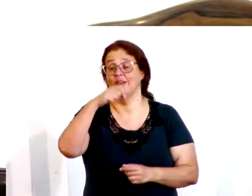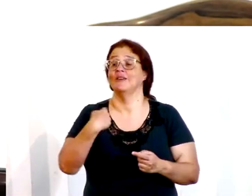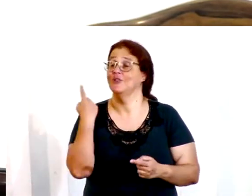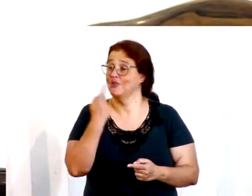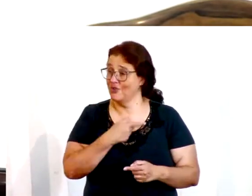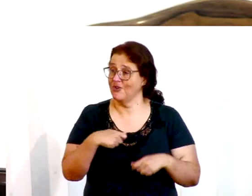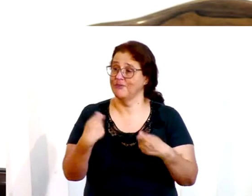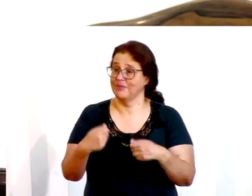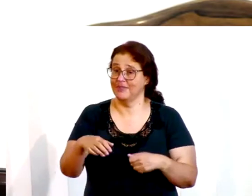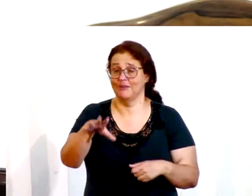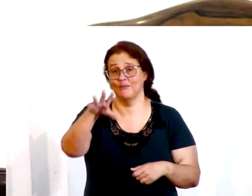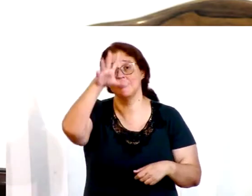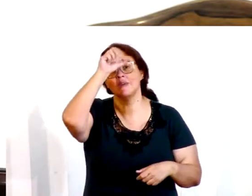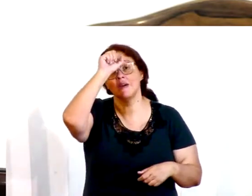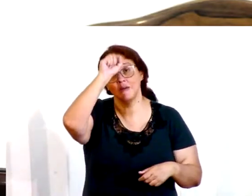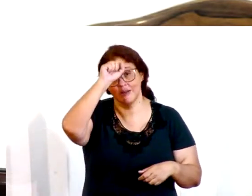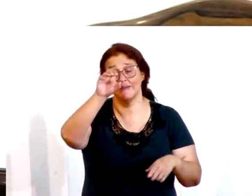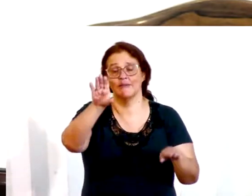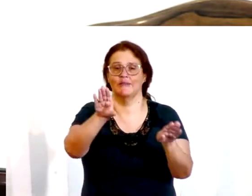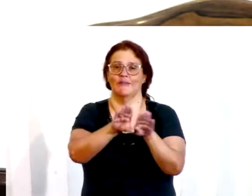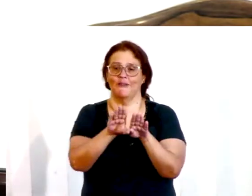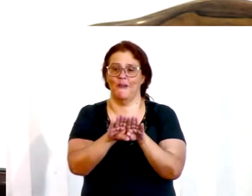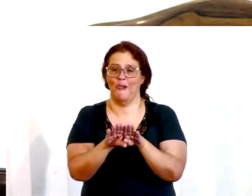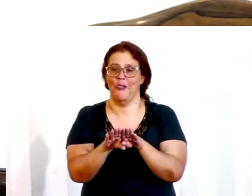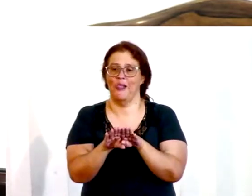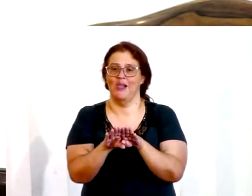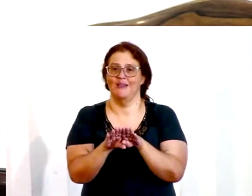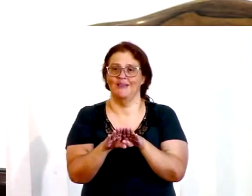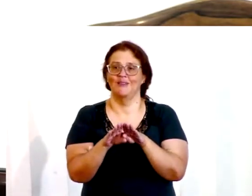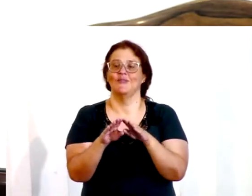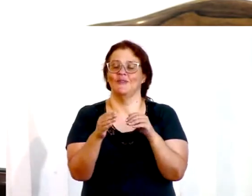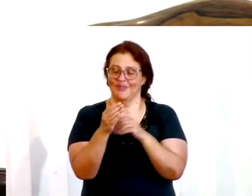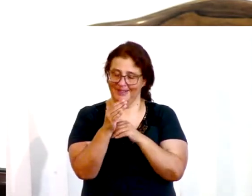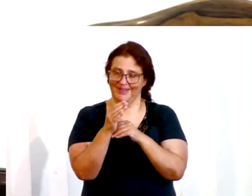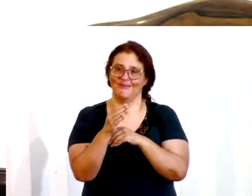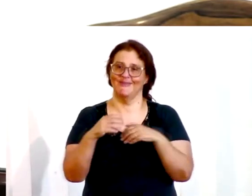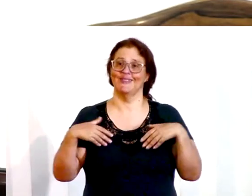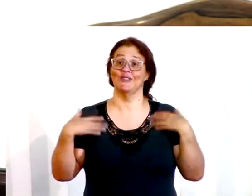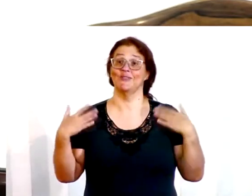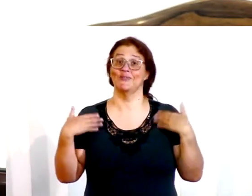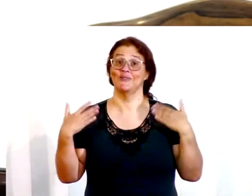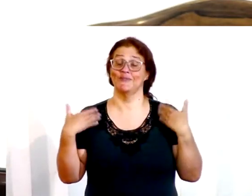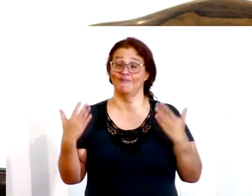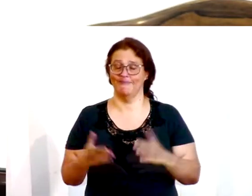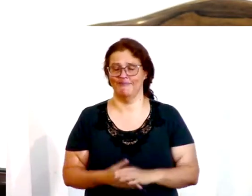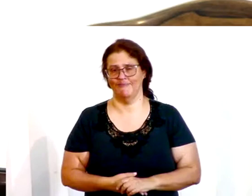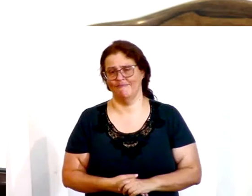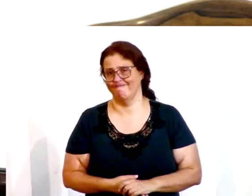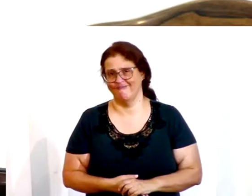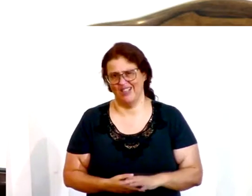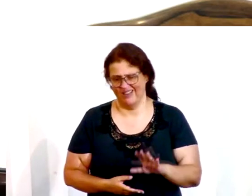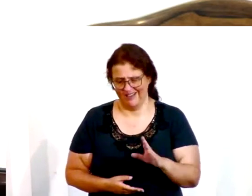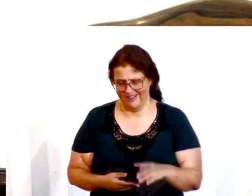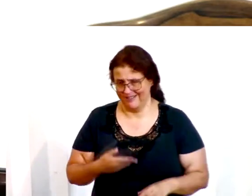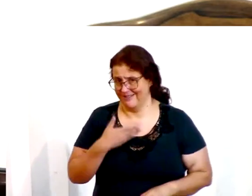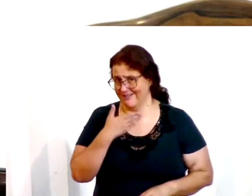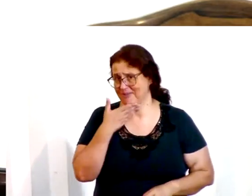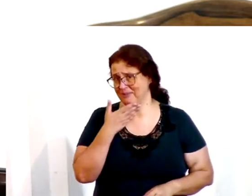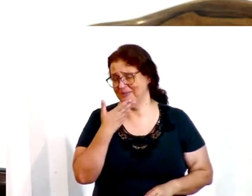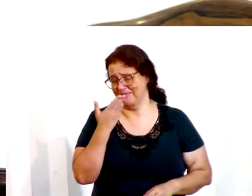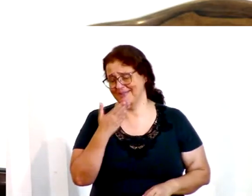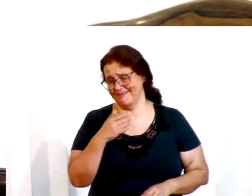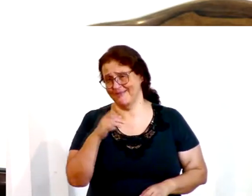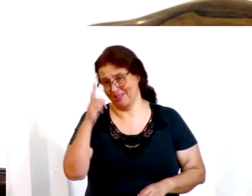aprender o segredo do contentamento. Eu sei que não é fácil. Eu sei como é